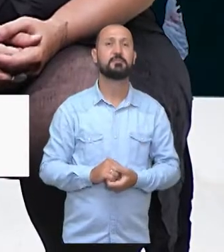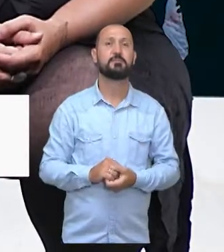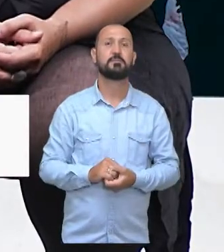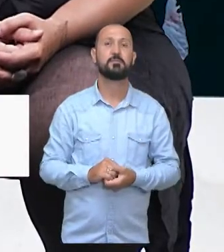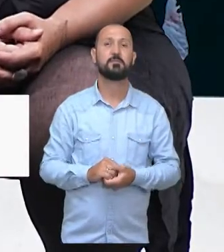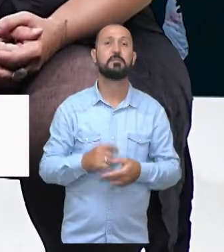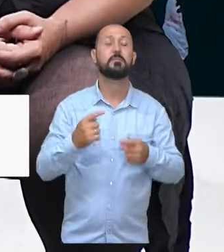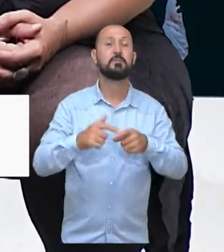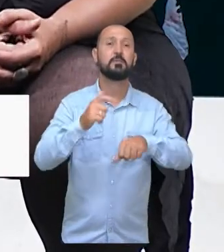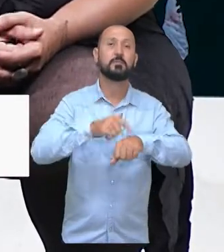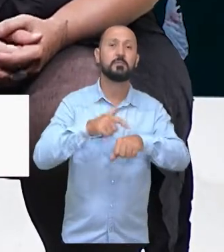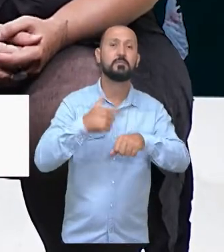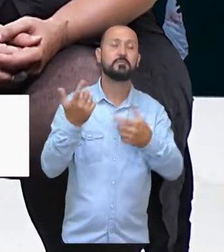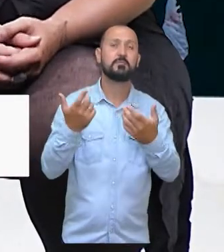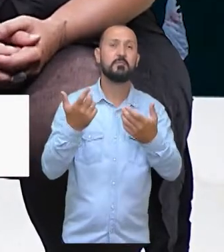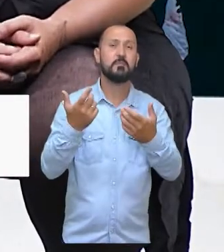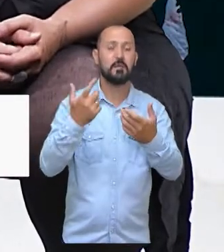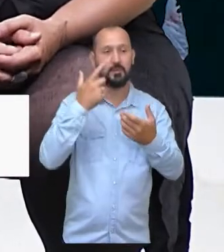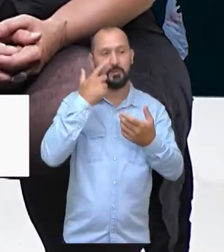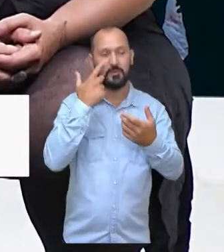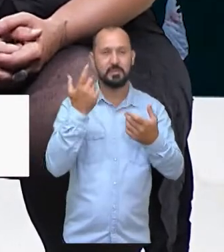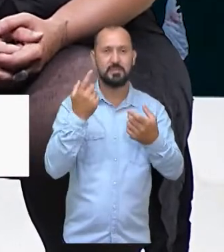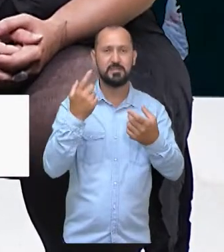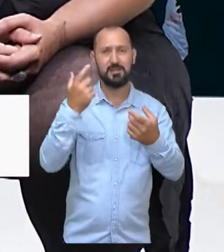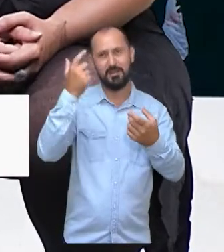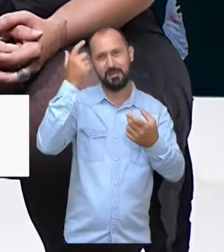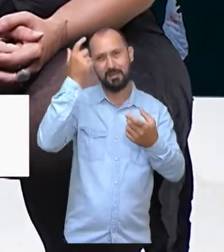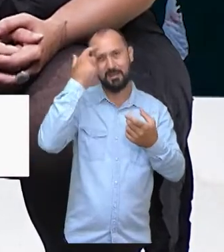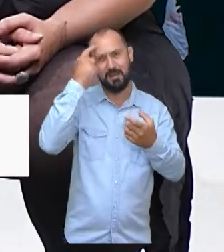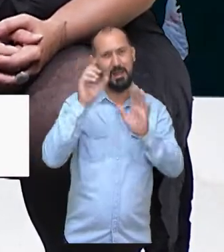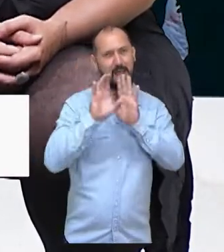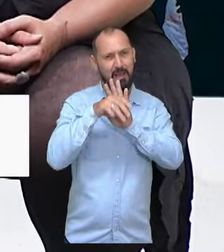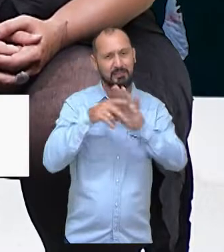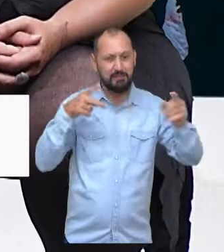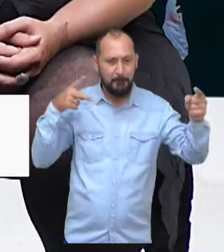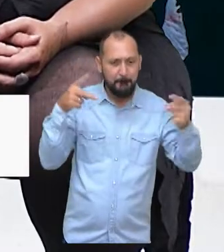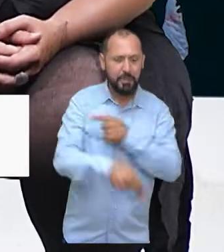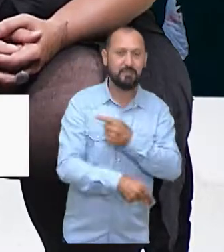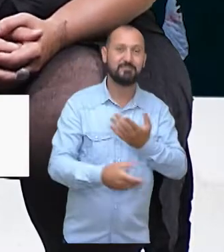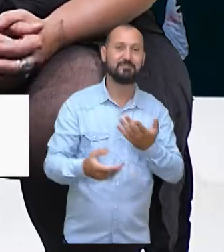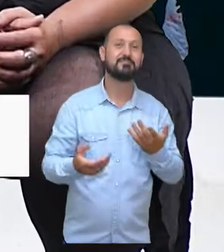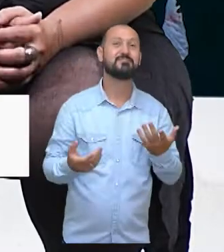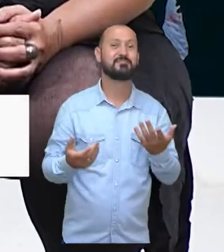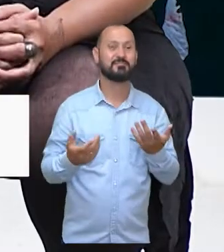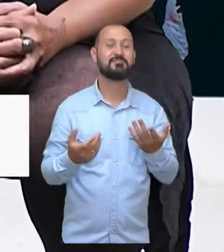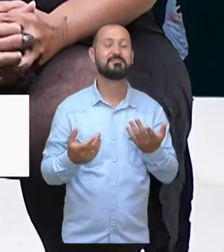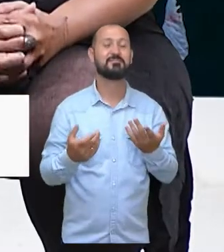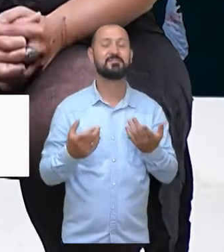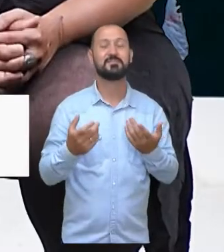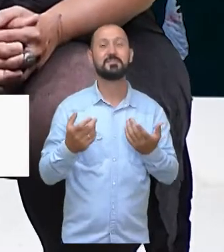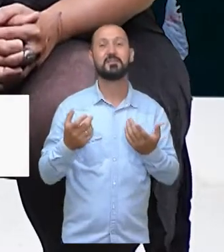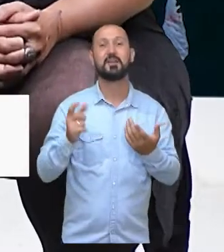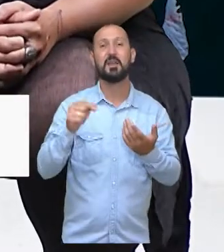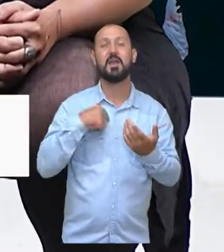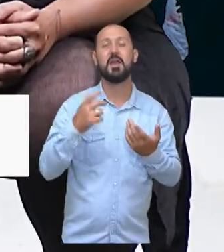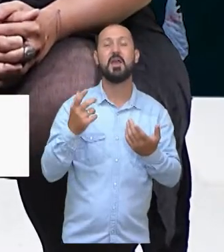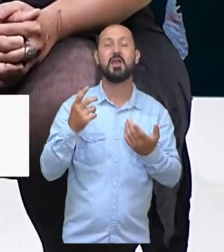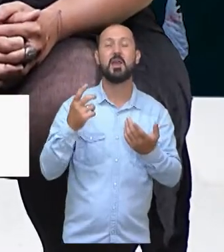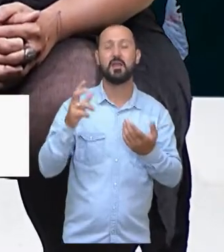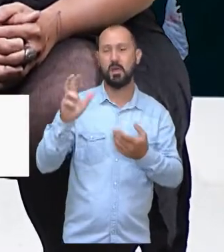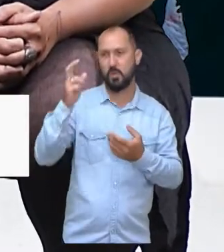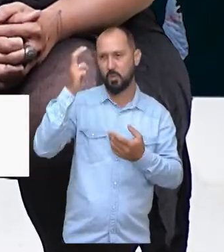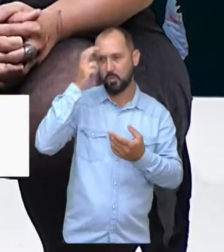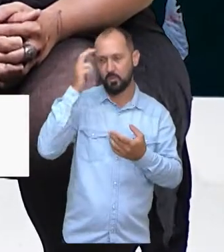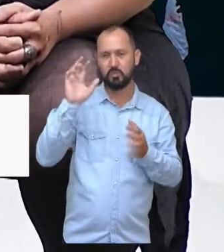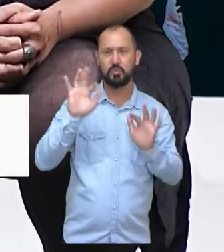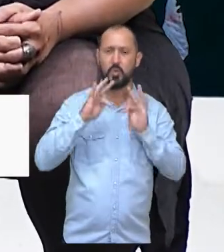paradigmas. Exato, né? É verdade. Aqui, ainda mais aqui no nosso estado, como você bem disse, né? Que é aquela cultura patriarcal, um estado machista ainda,